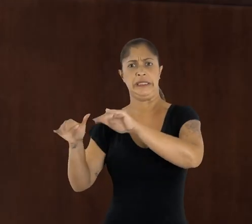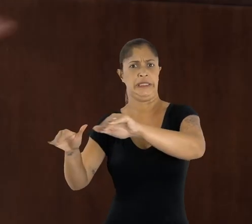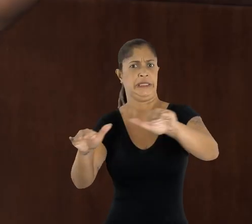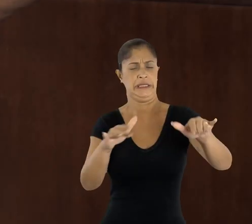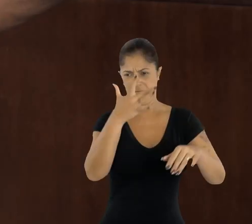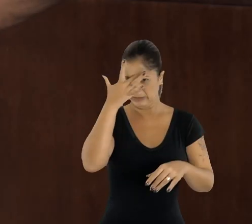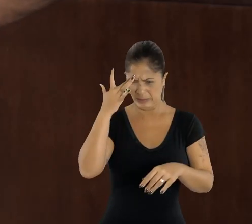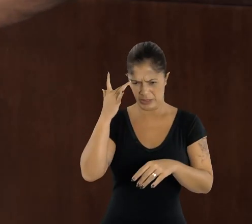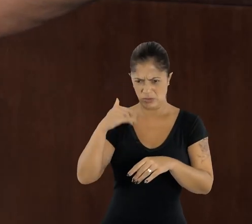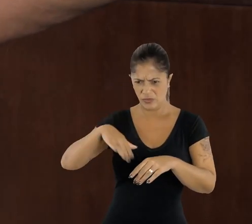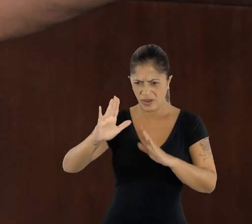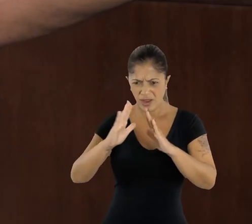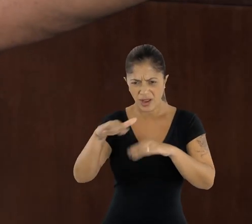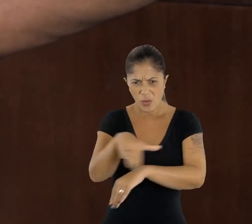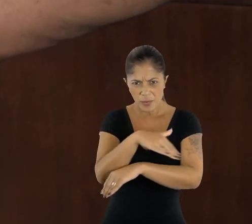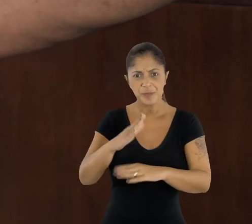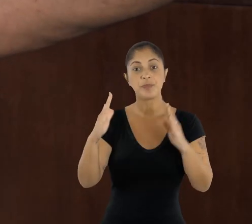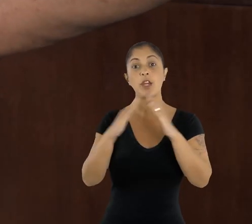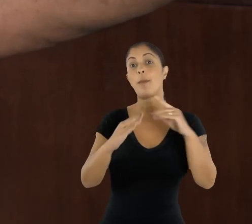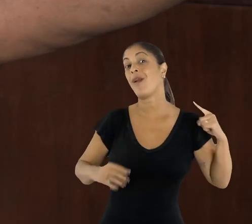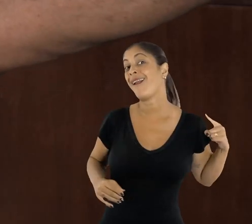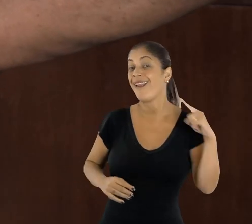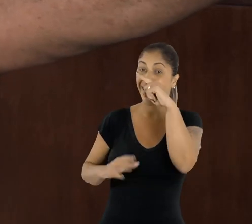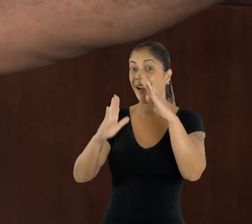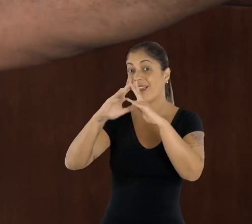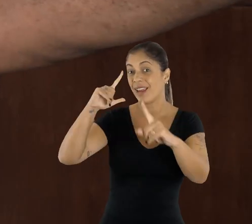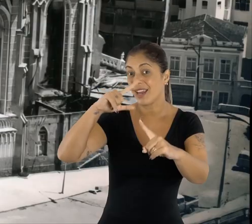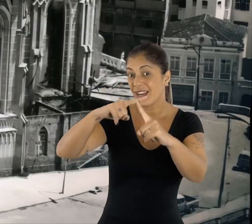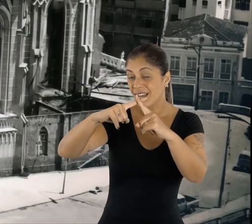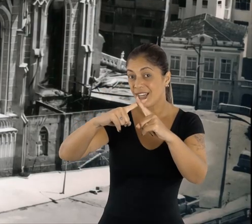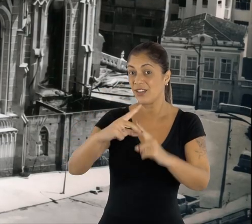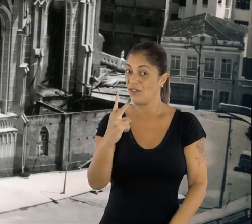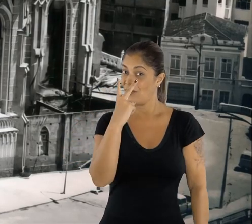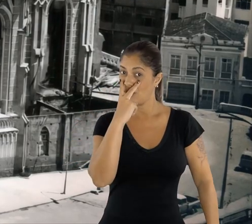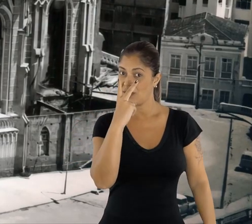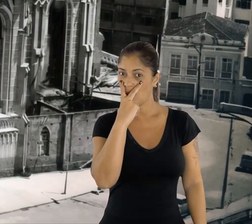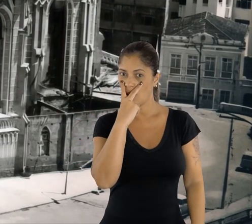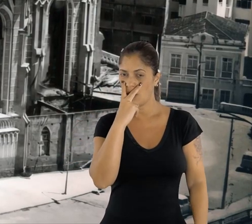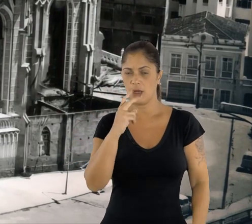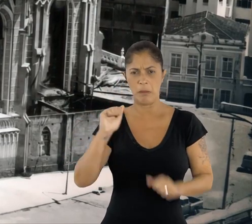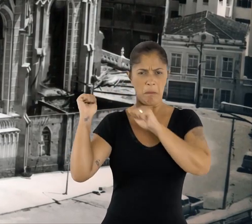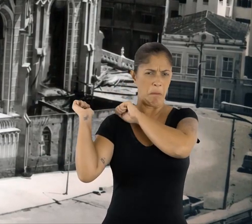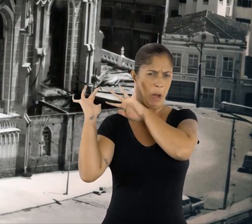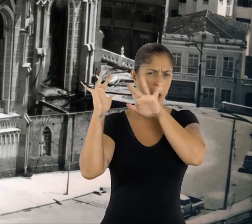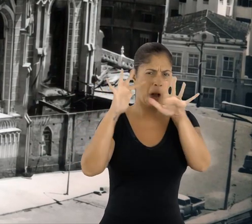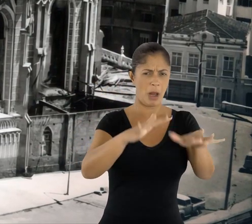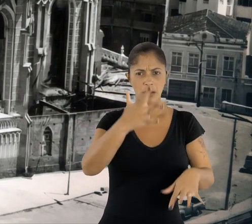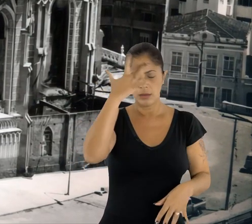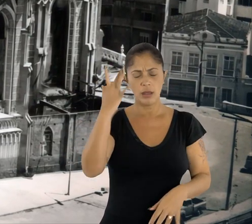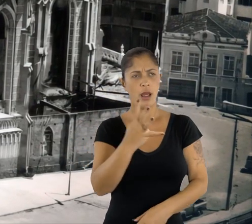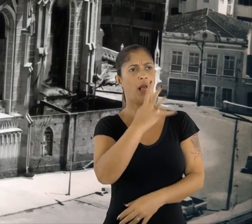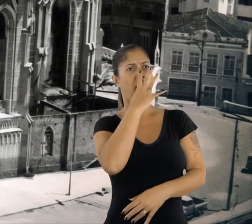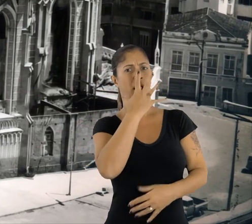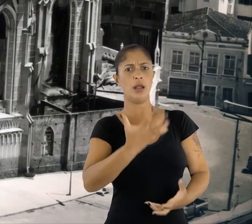os despejados, vão lá morar na Catedral de Vitória. Foto da catedral. Isso foi um escândalo.